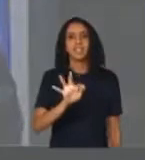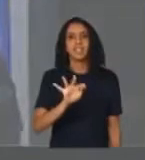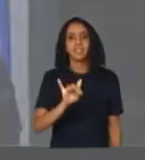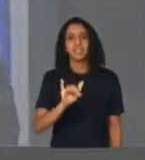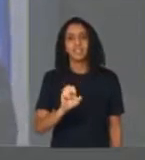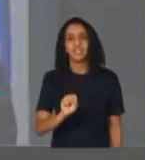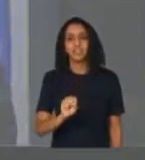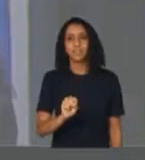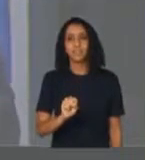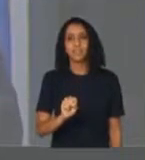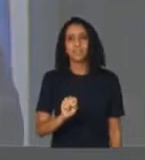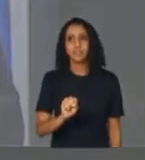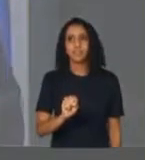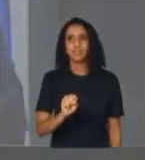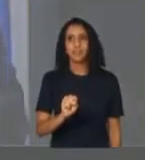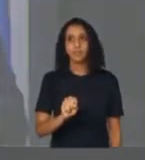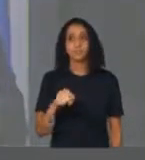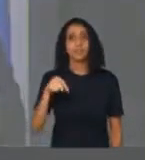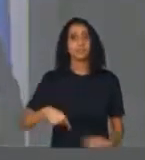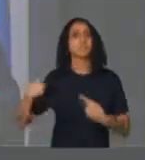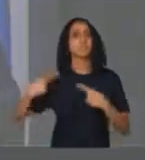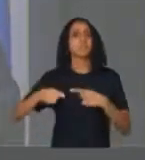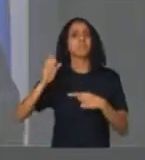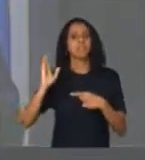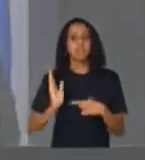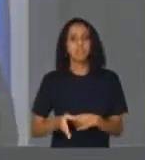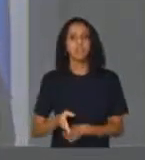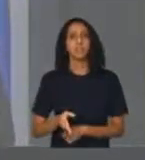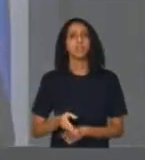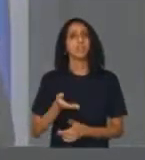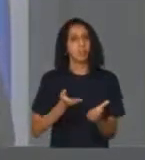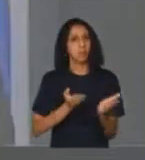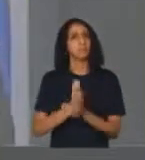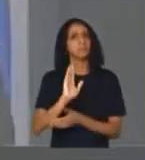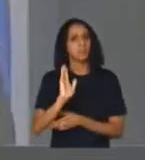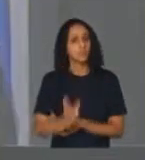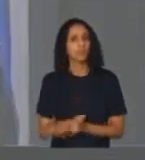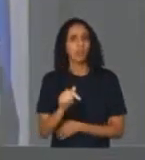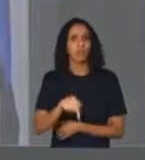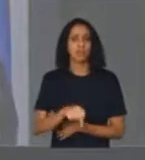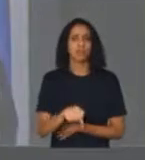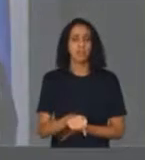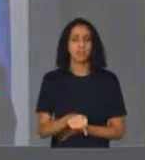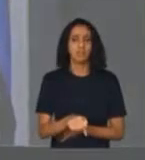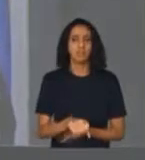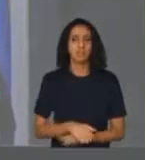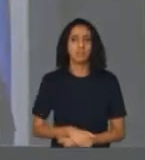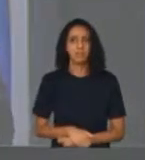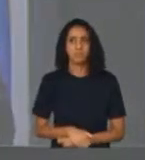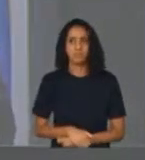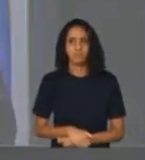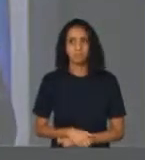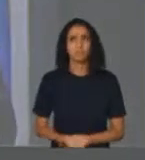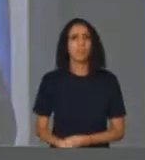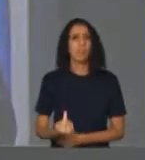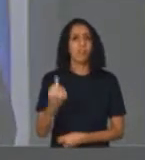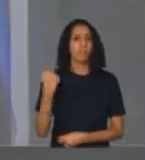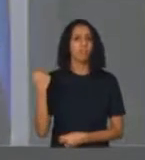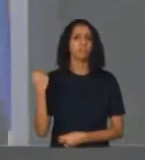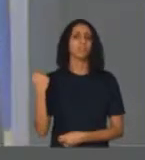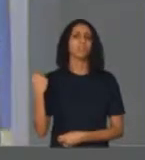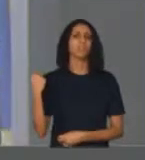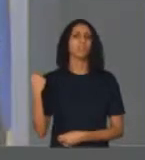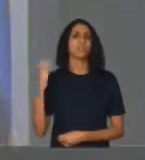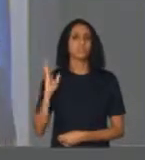que foi discutido nesta casa, foi votado e aprovado nesta casa, depois de diversas